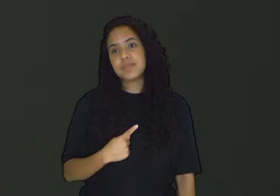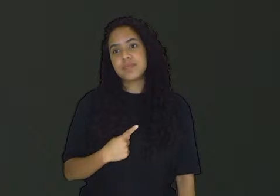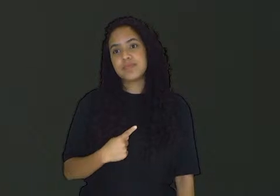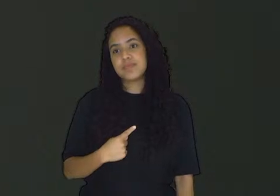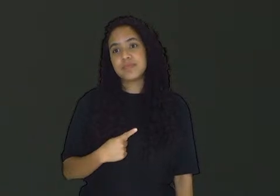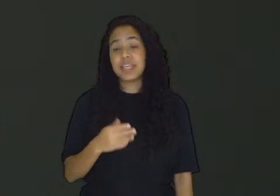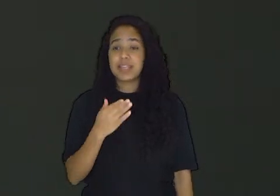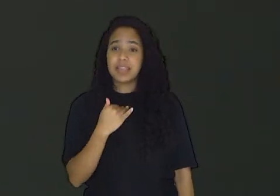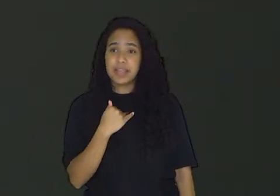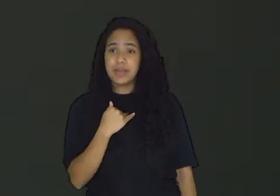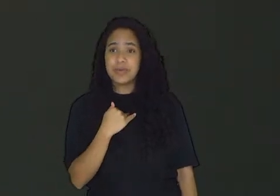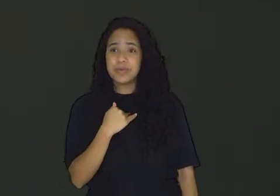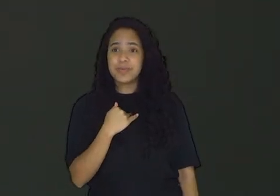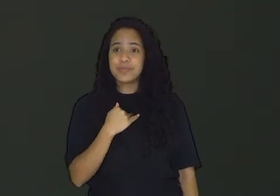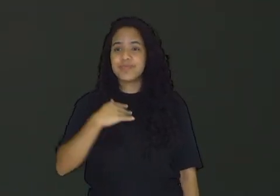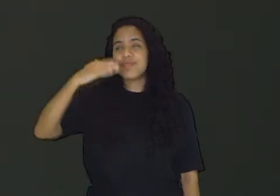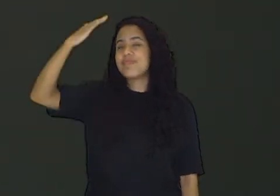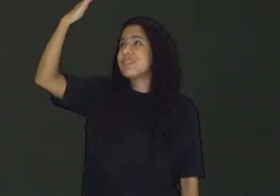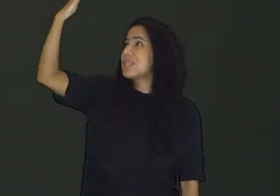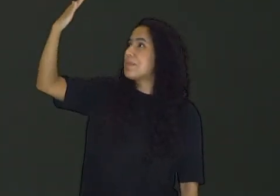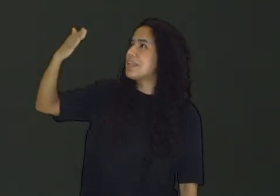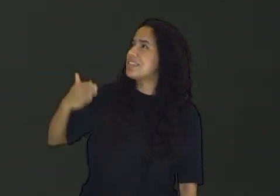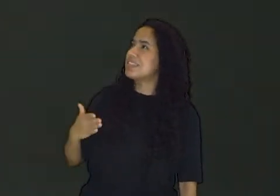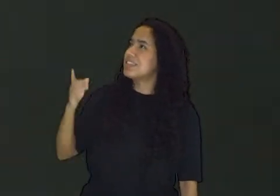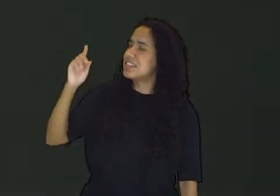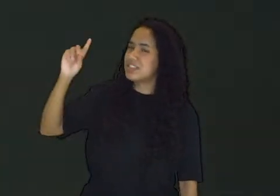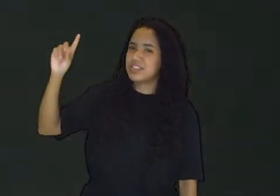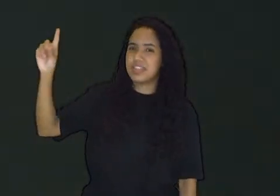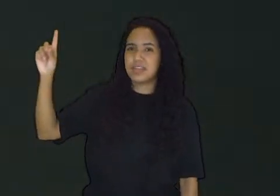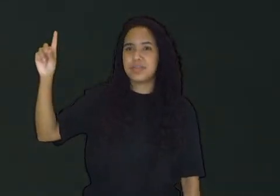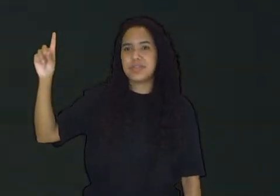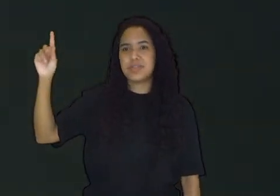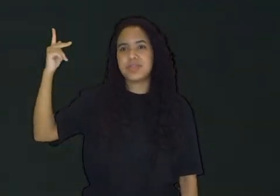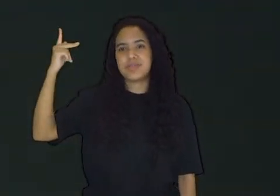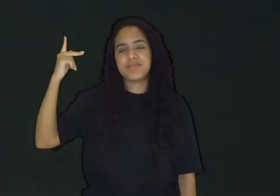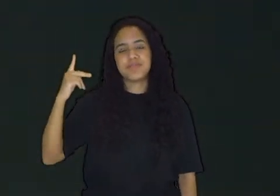estou diante de ti, Santo.